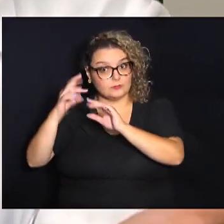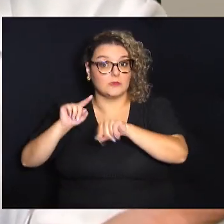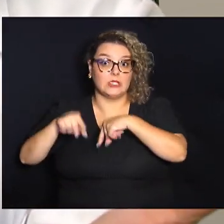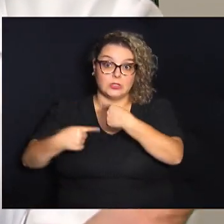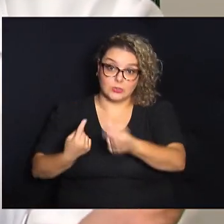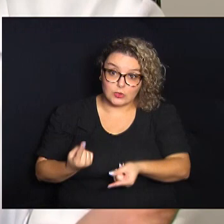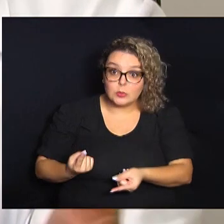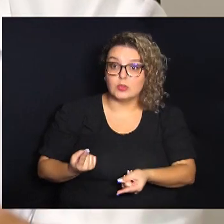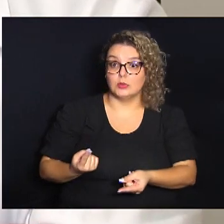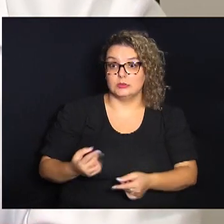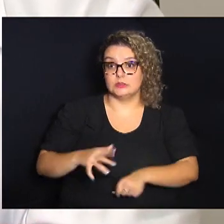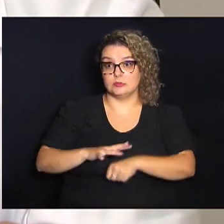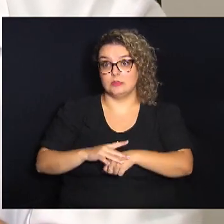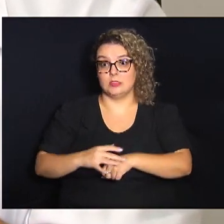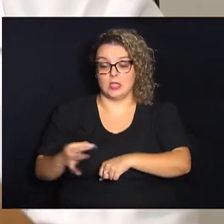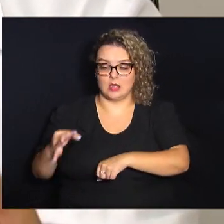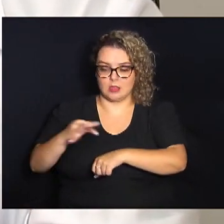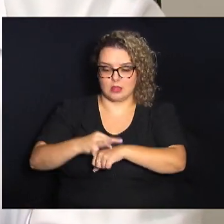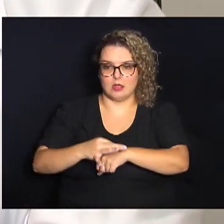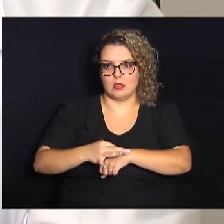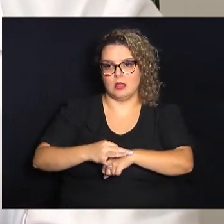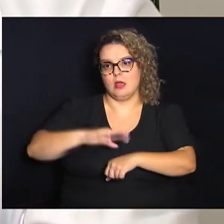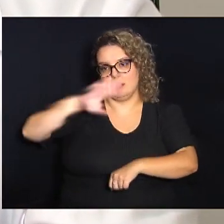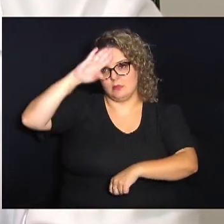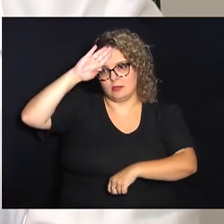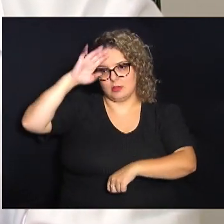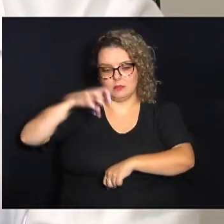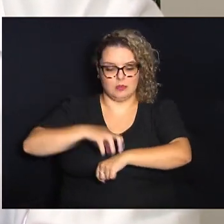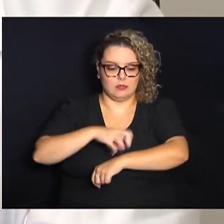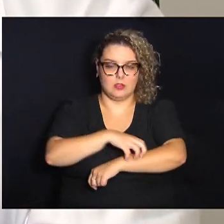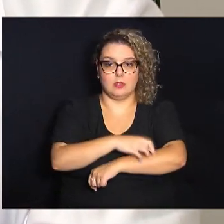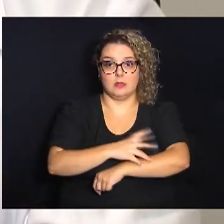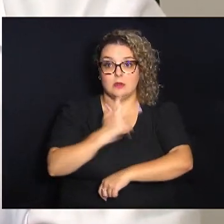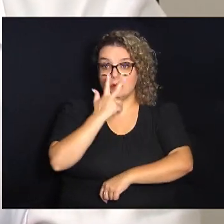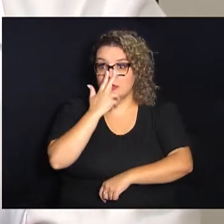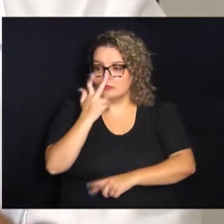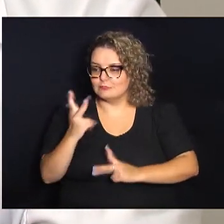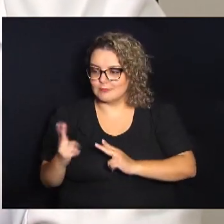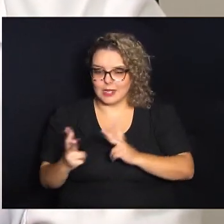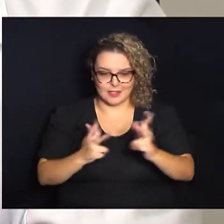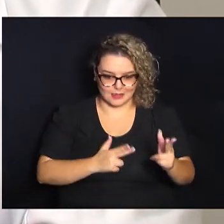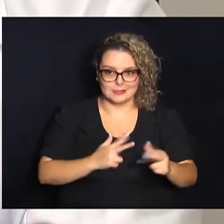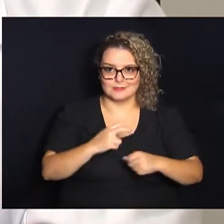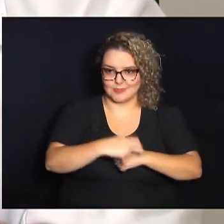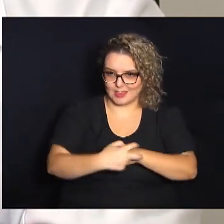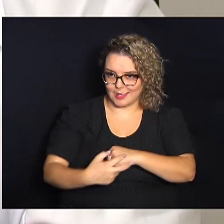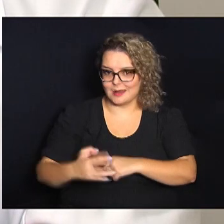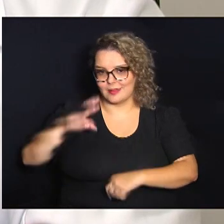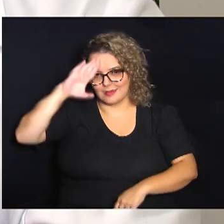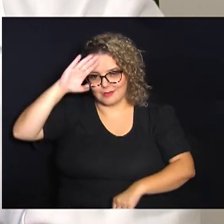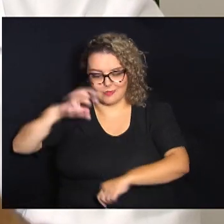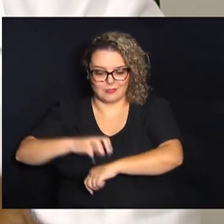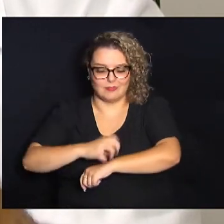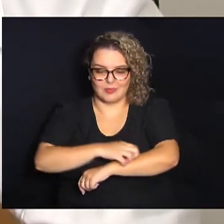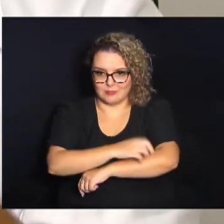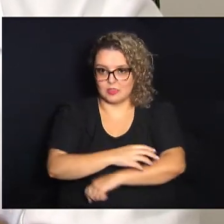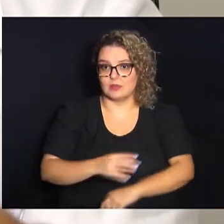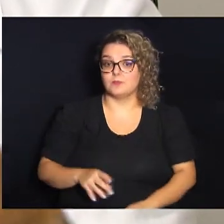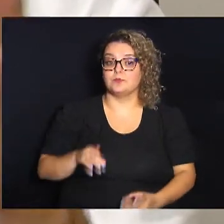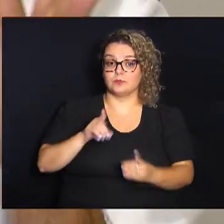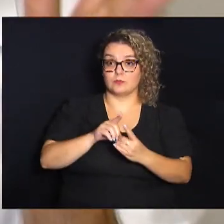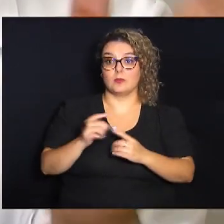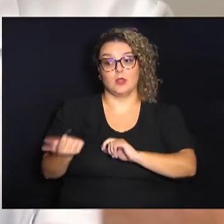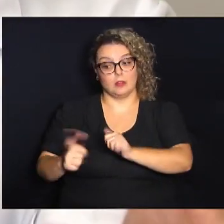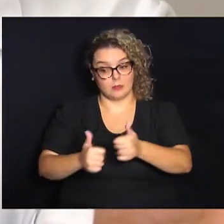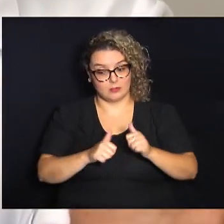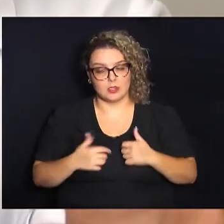por exemplo, a febre maculosa, já que os sintomas iniciais são muito parecidos, né? Então, nessa consulta inicial é importante isso, avaliar o